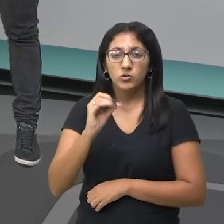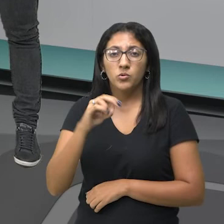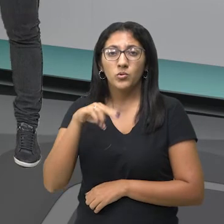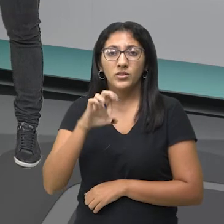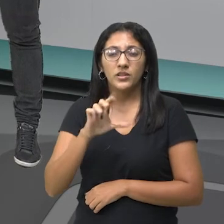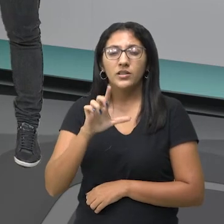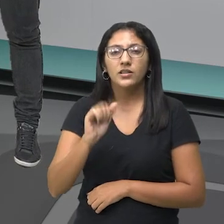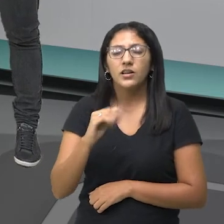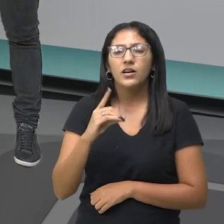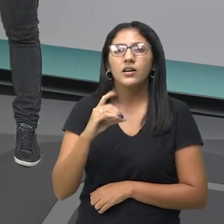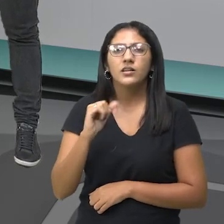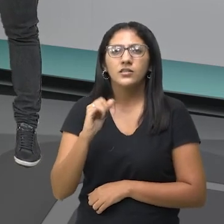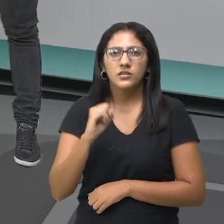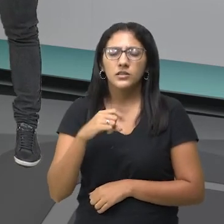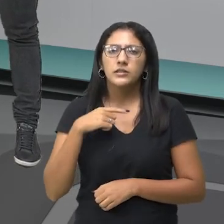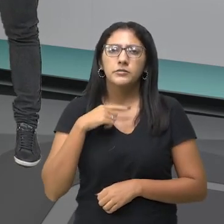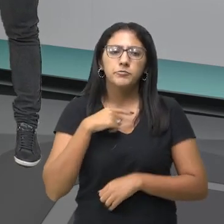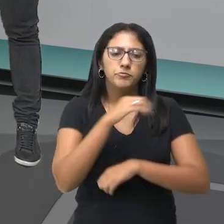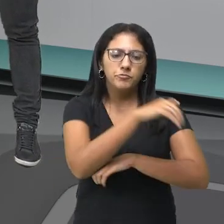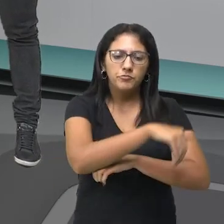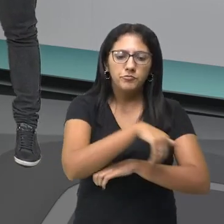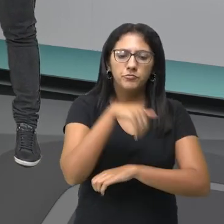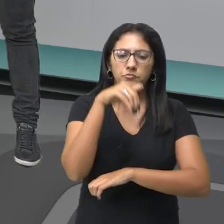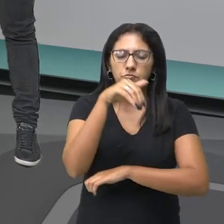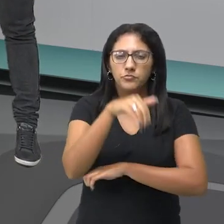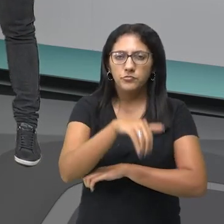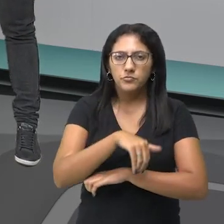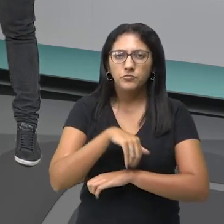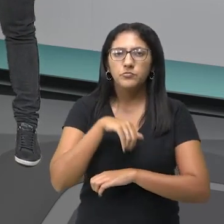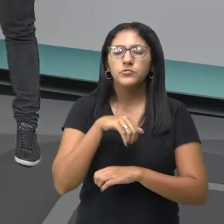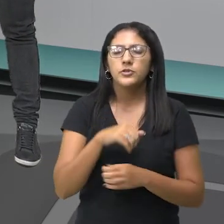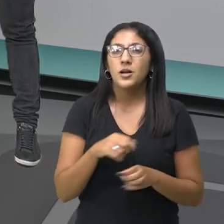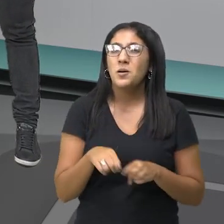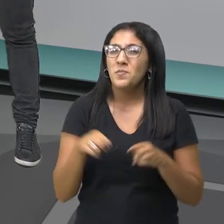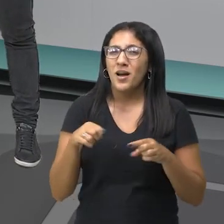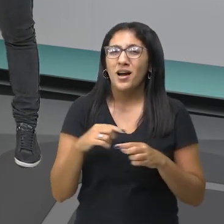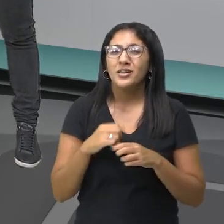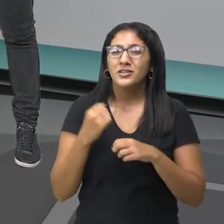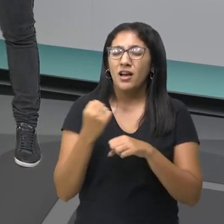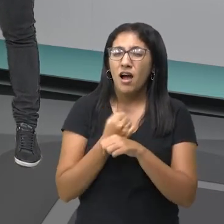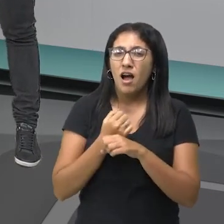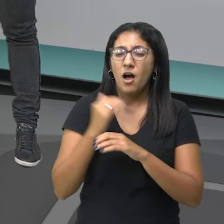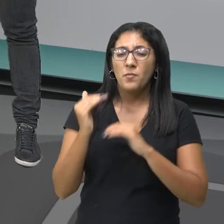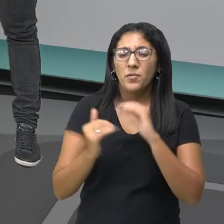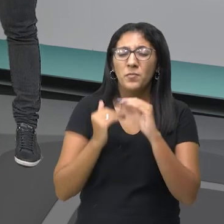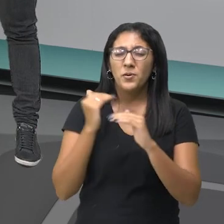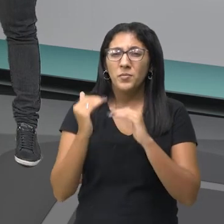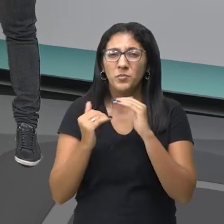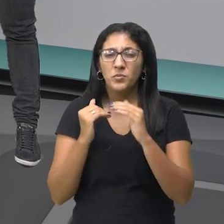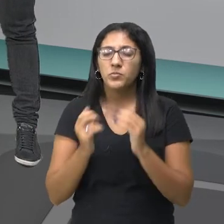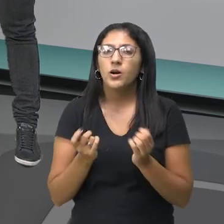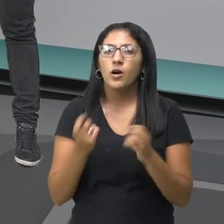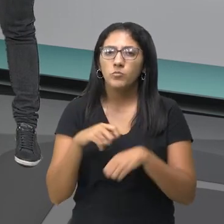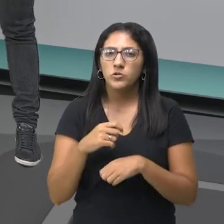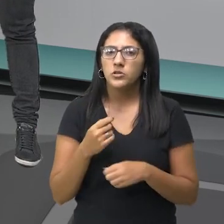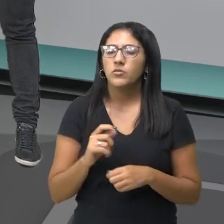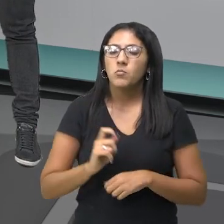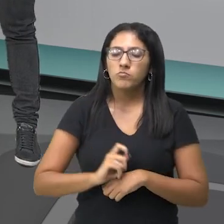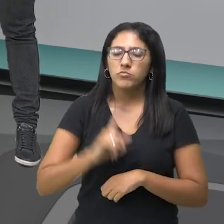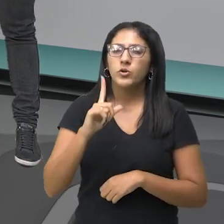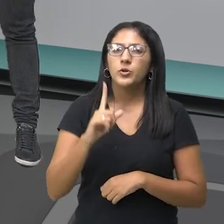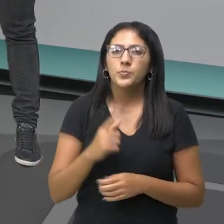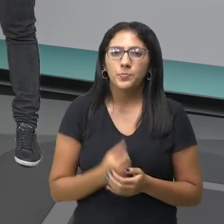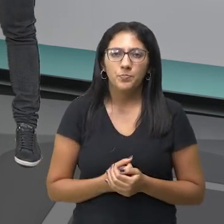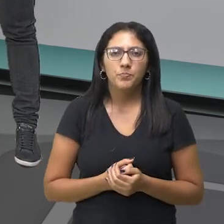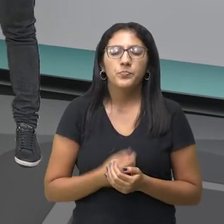retiradas todos os dias das águas em Manaus. Por ano, esse número pode chegar a mais de 200 mil toneladas em toda a capital, sendo